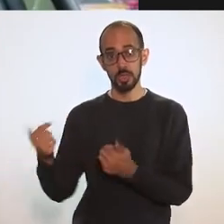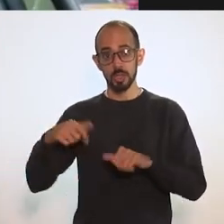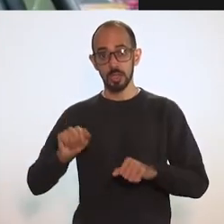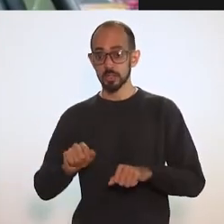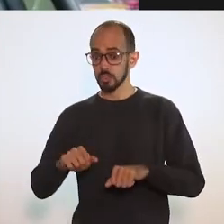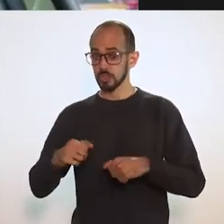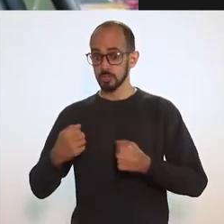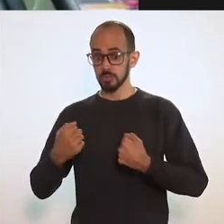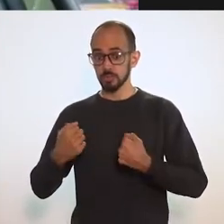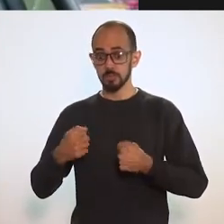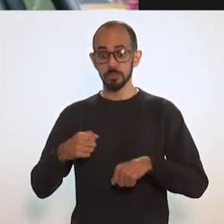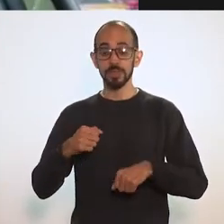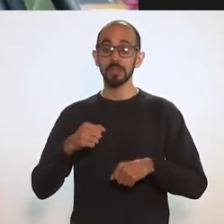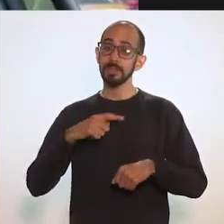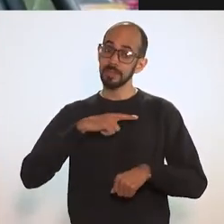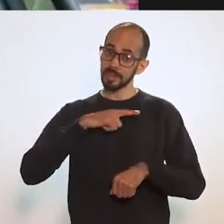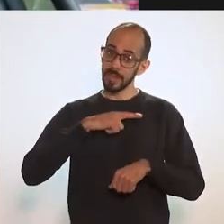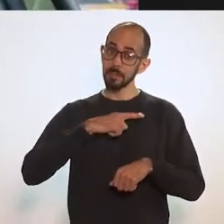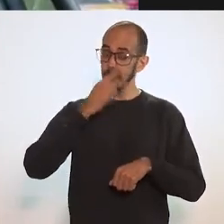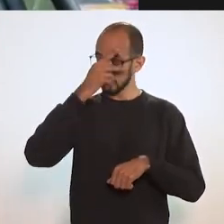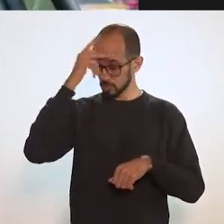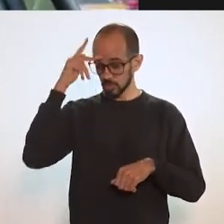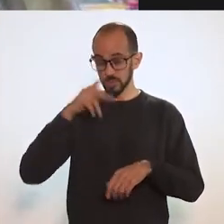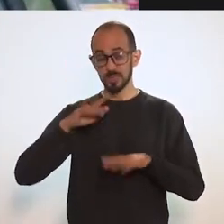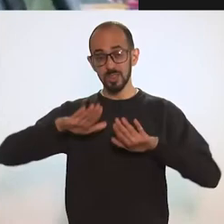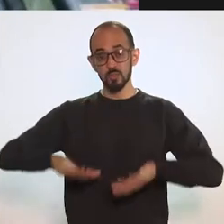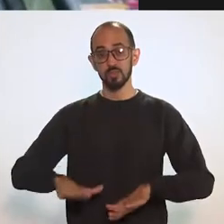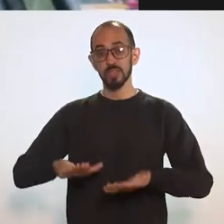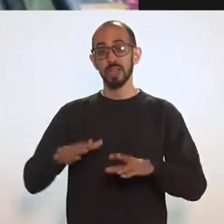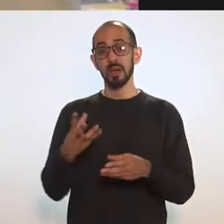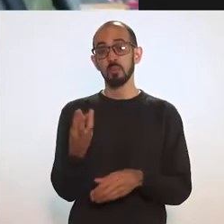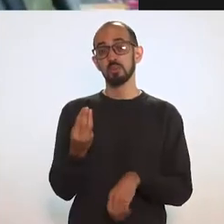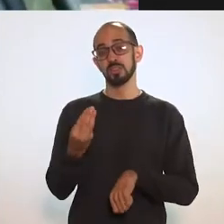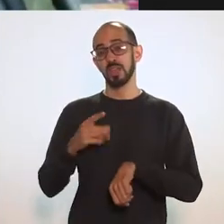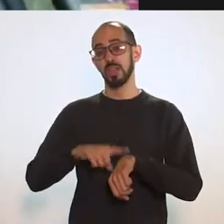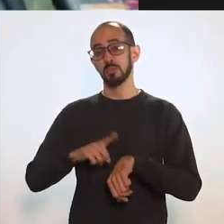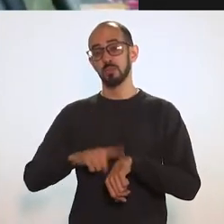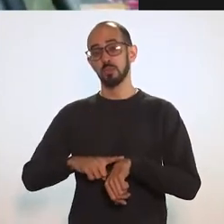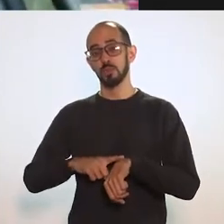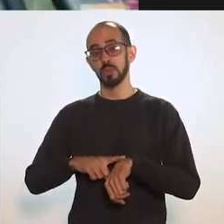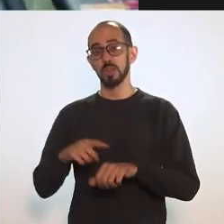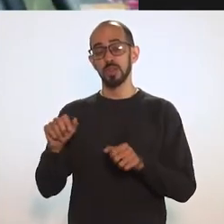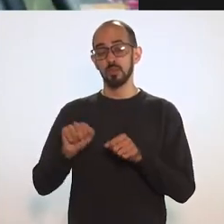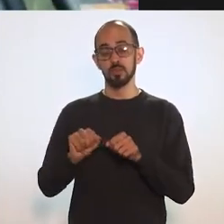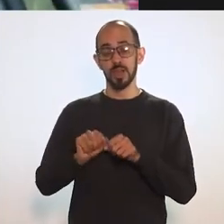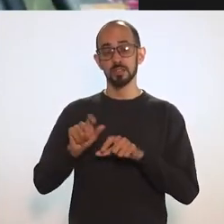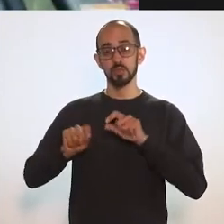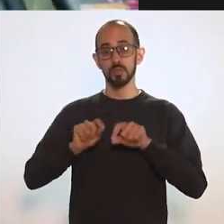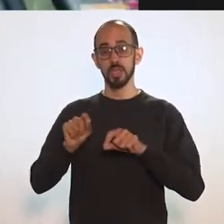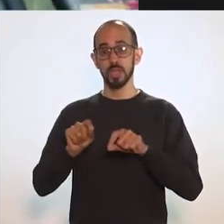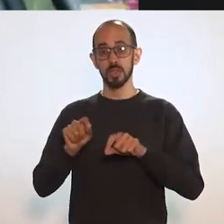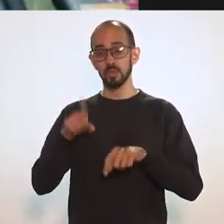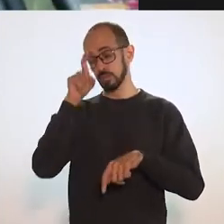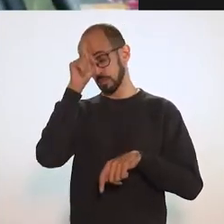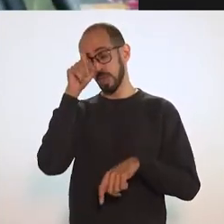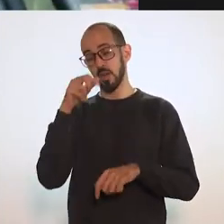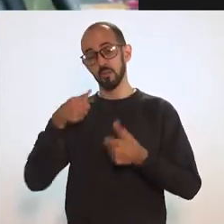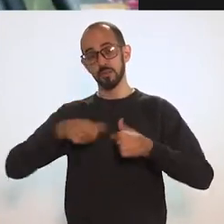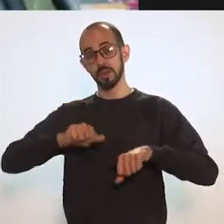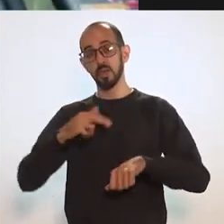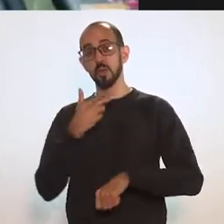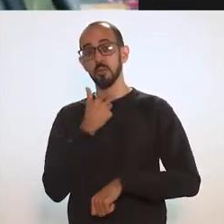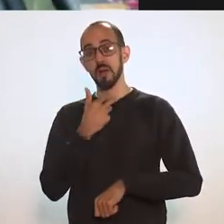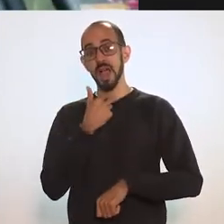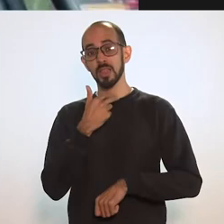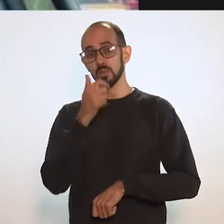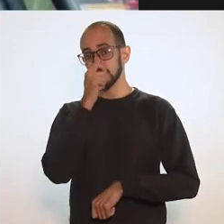Então, a gente tem internações longas e isso, paradoxalmente, aumenta a internação e faz com que os hospitais fiquem mais cheios ainda.